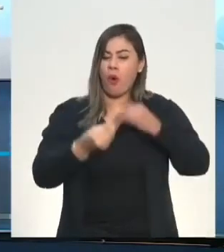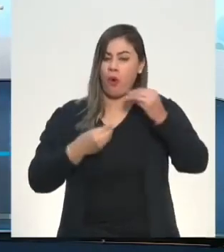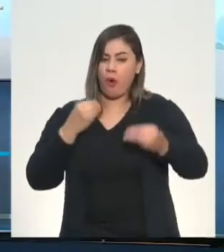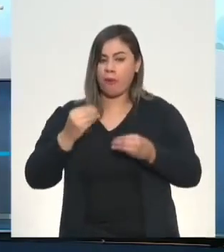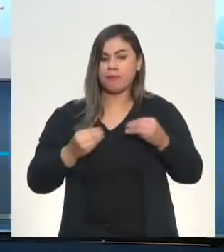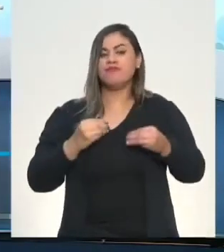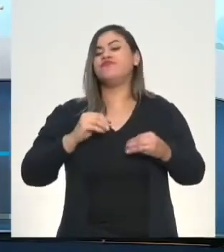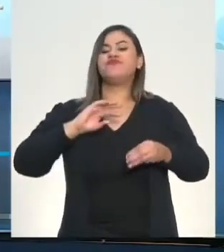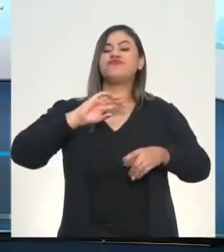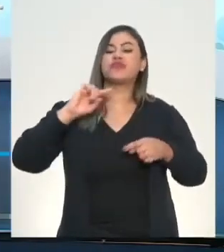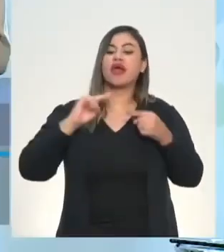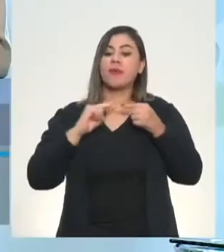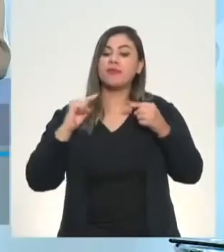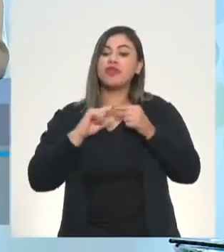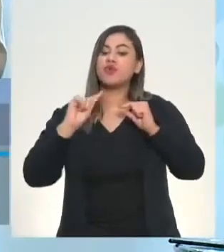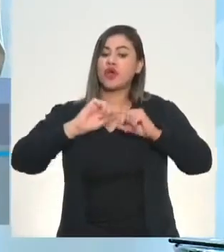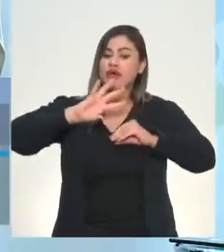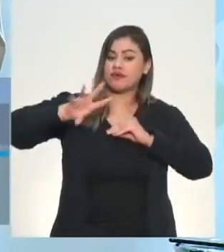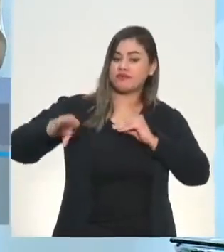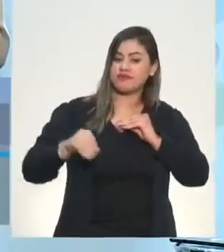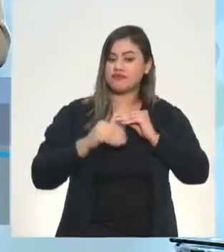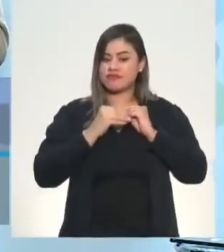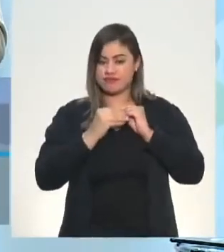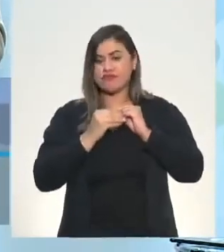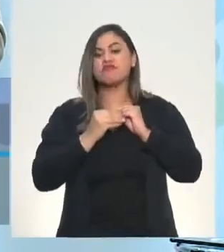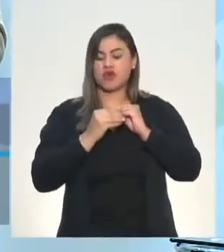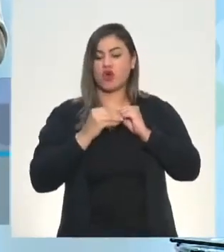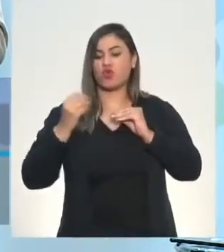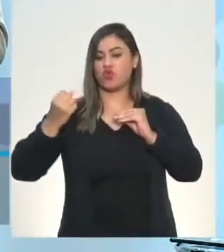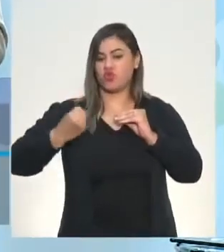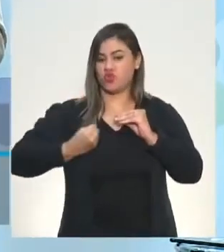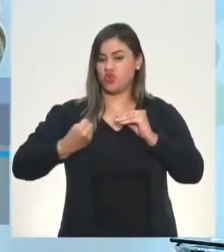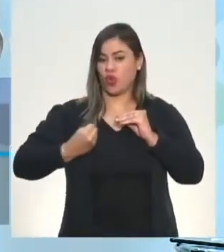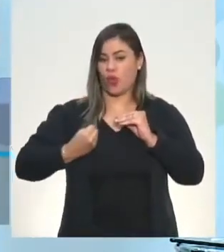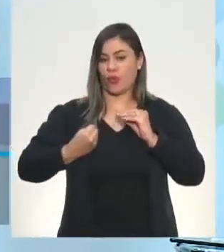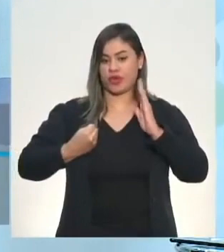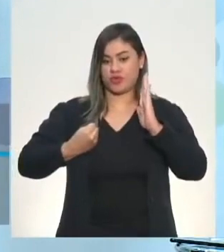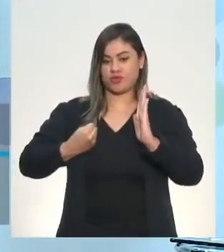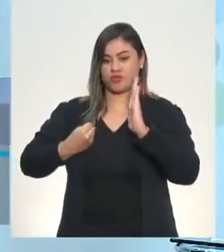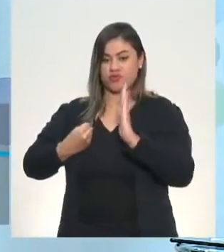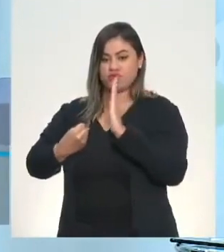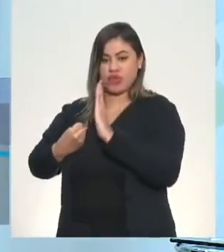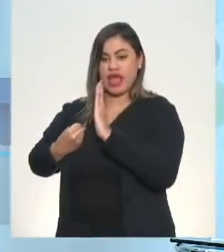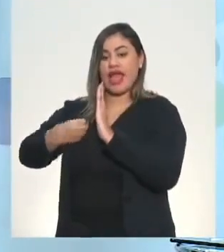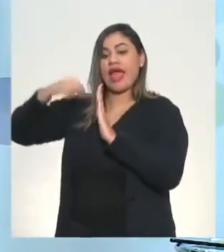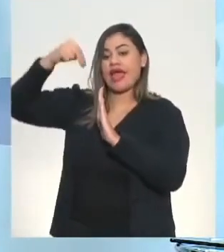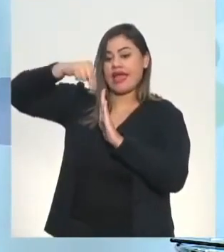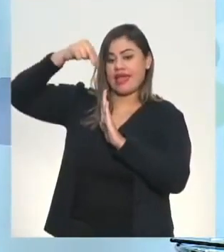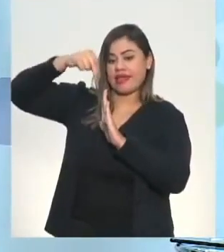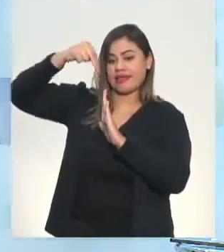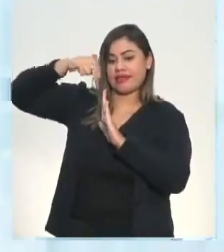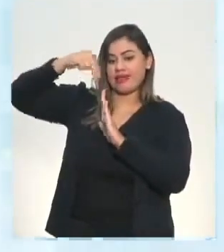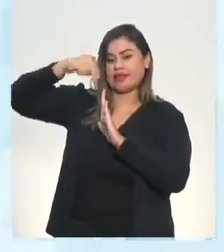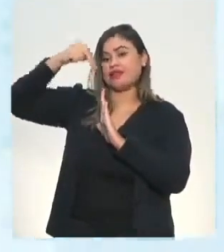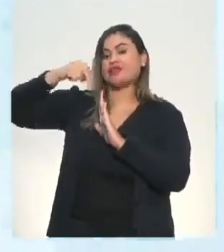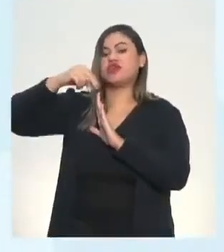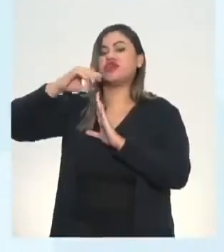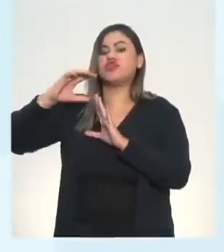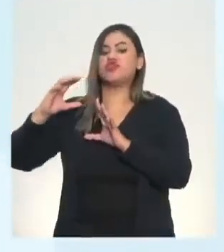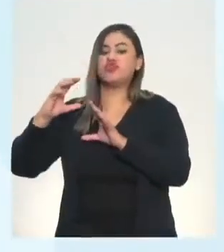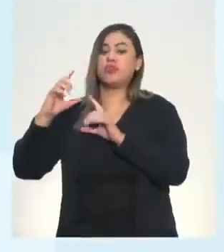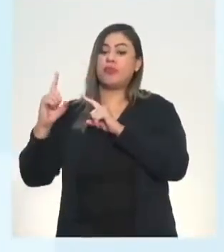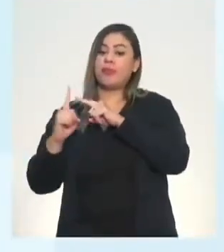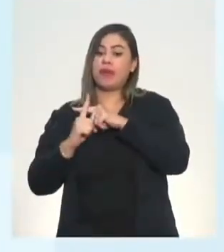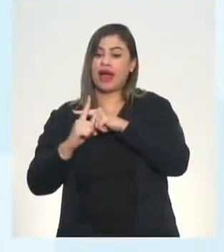a posição que esse termo ocupa, tá? Que a gente chama de N, com quem? Com